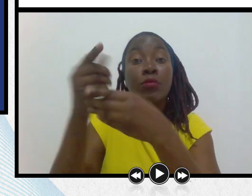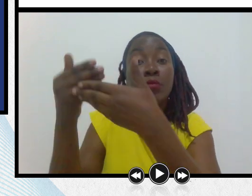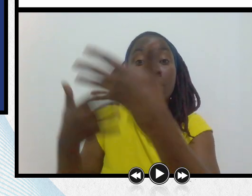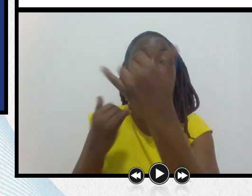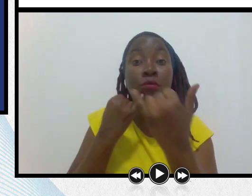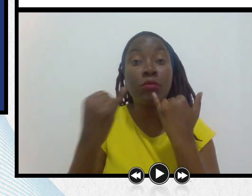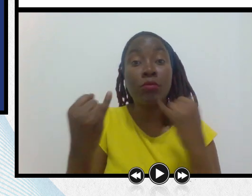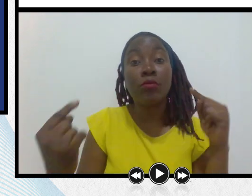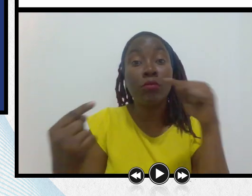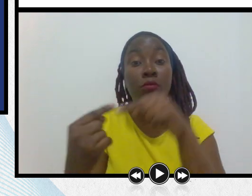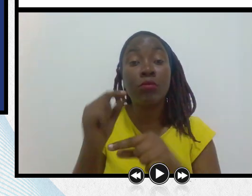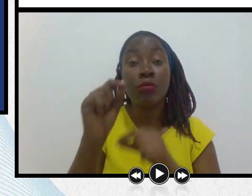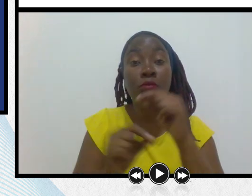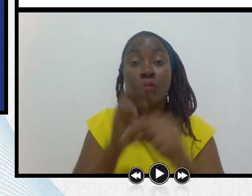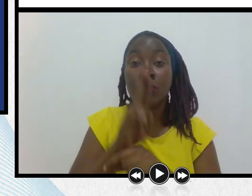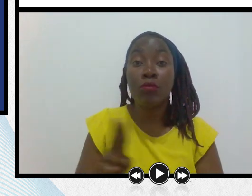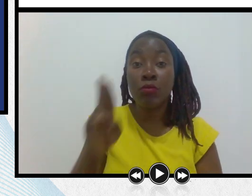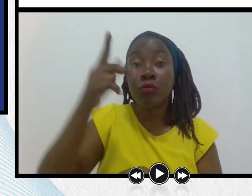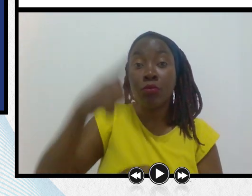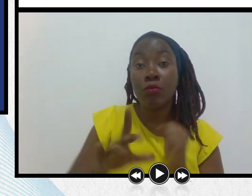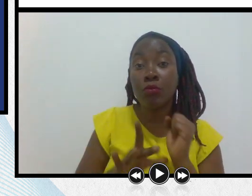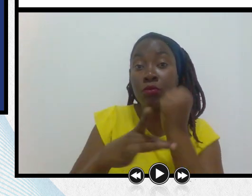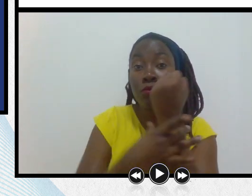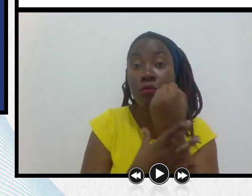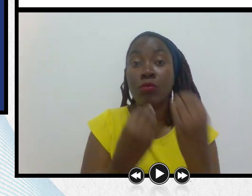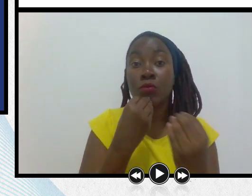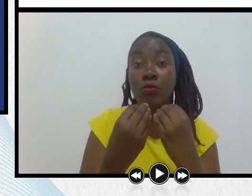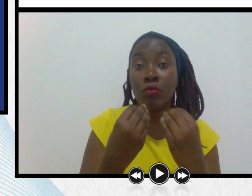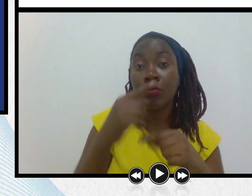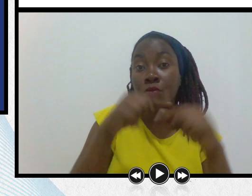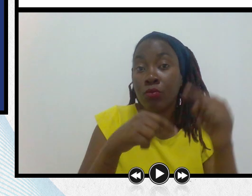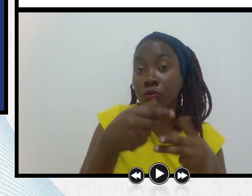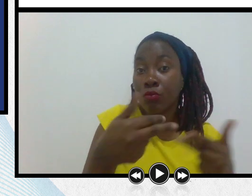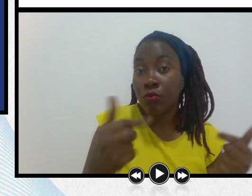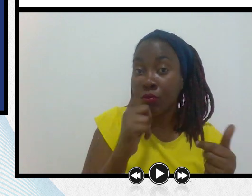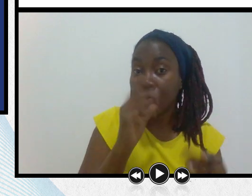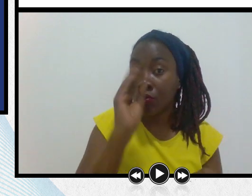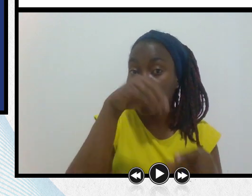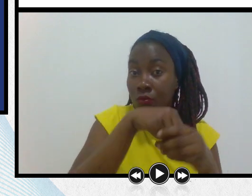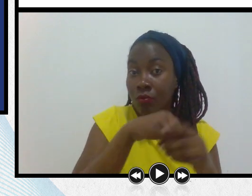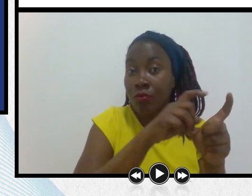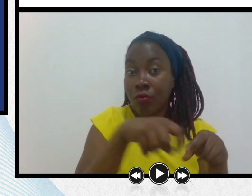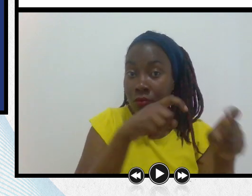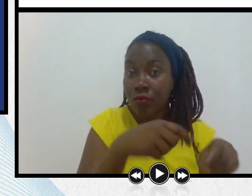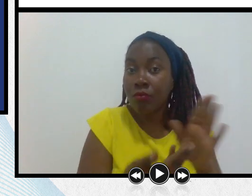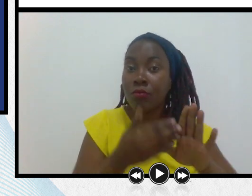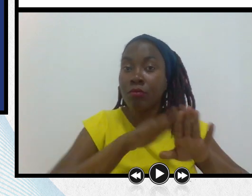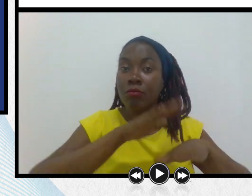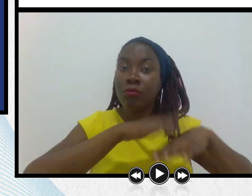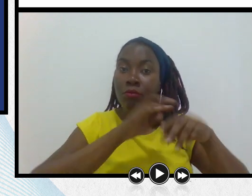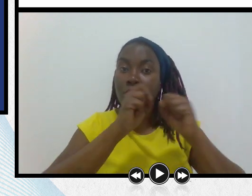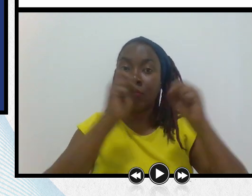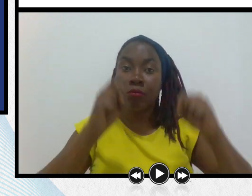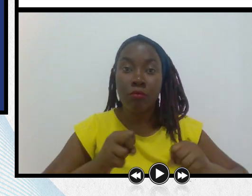informações a respeito, que é a questão do reuso seguro de nutrientes e água na agricultura, que são provenientes desses sistemas de